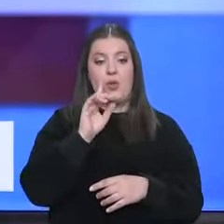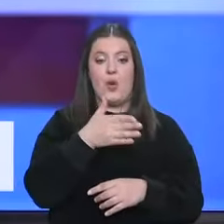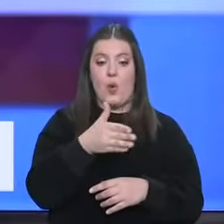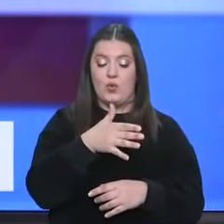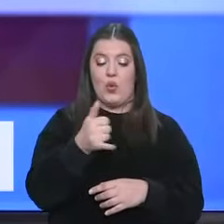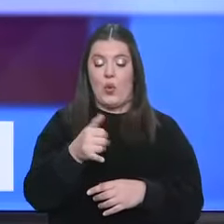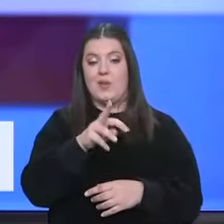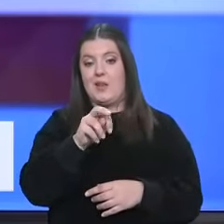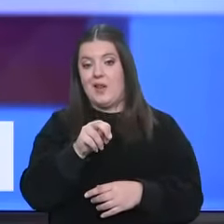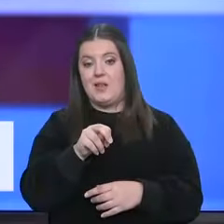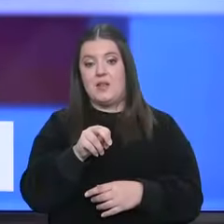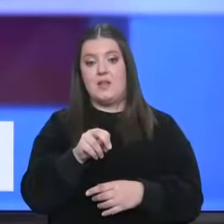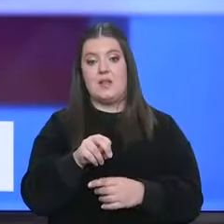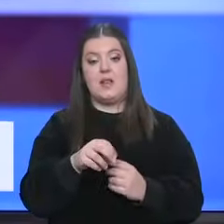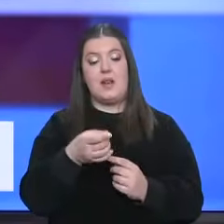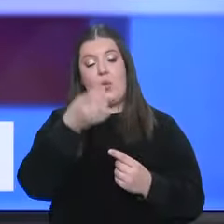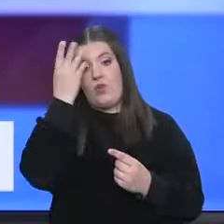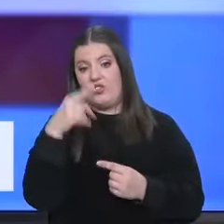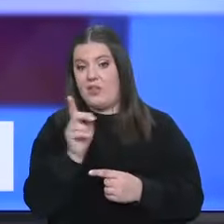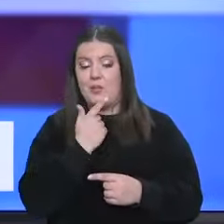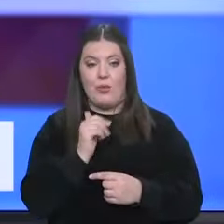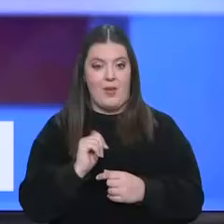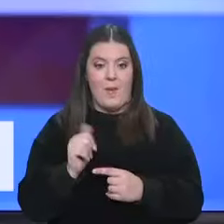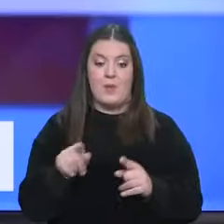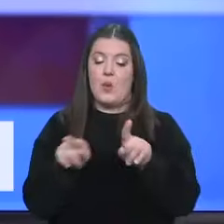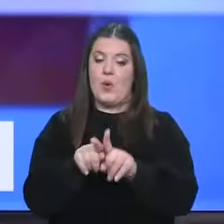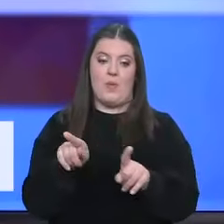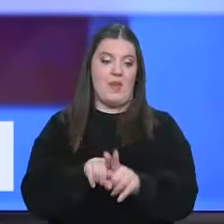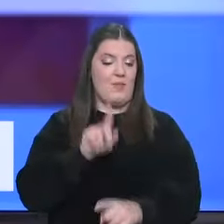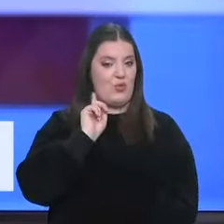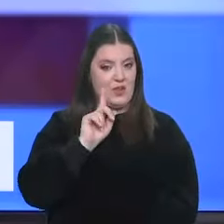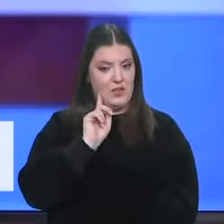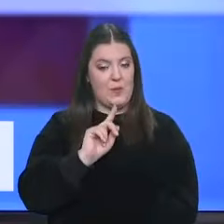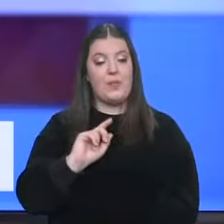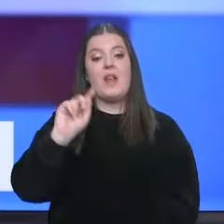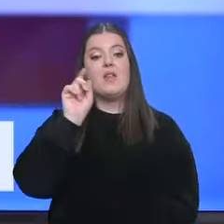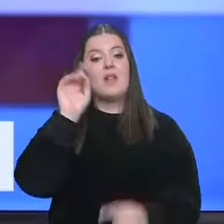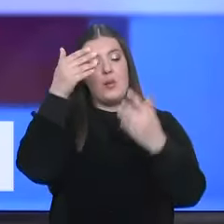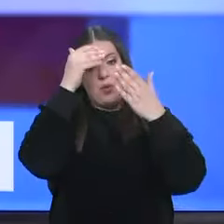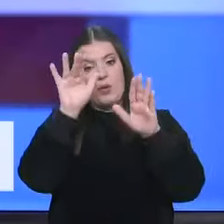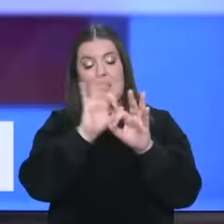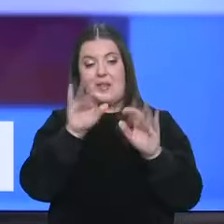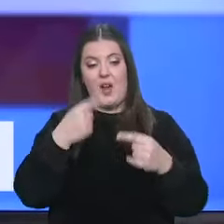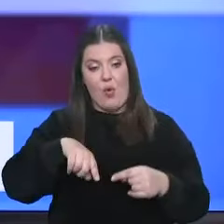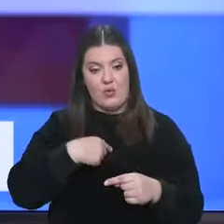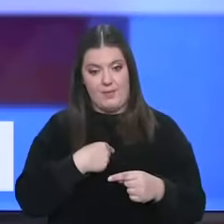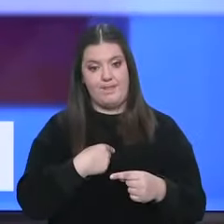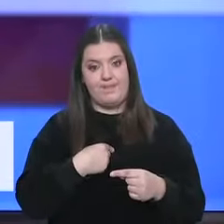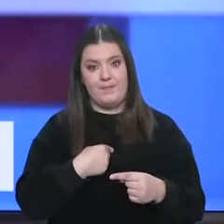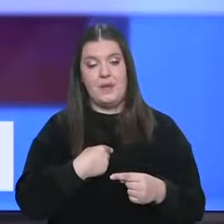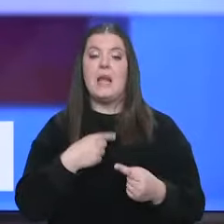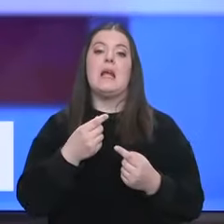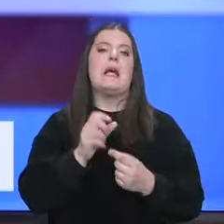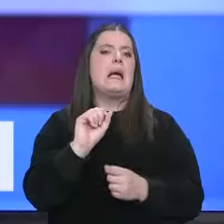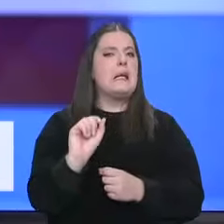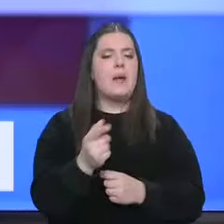12 e o dia 13 não eram nada de se deitar fora são igualmente importantes defender uma democracia como a nossa eh que muito